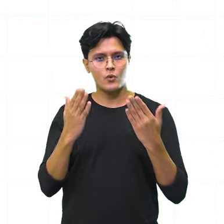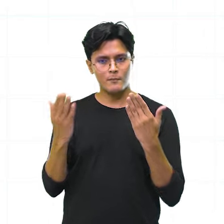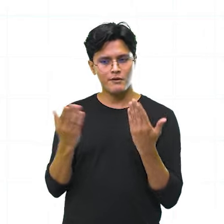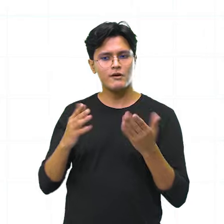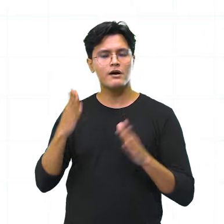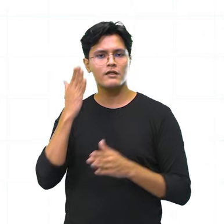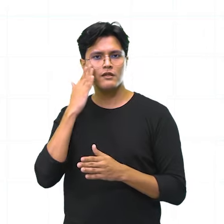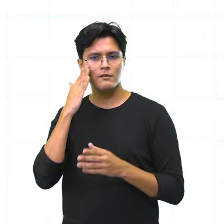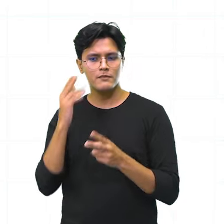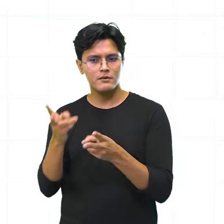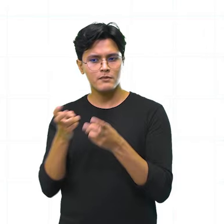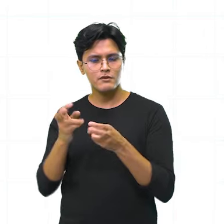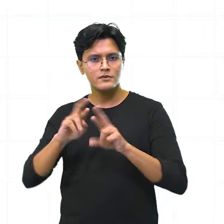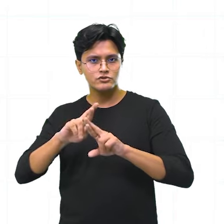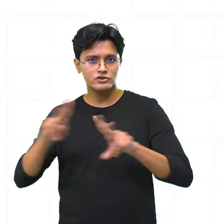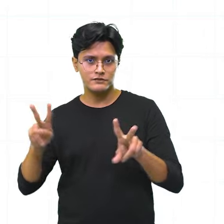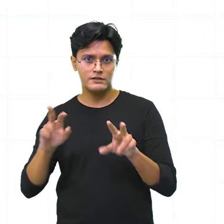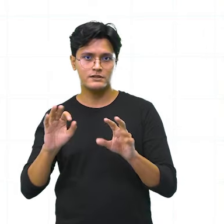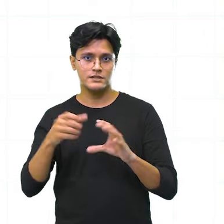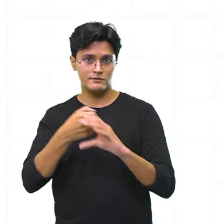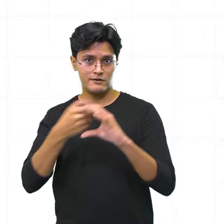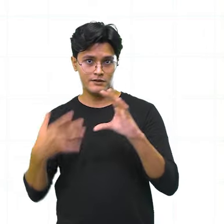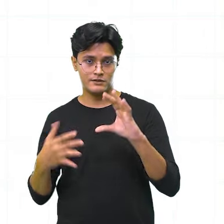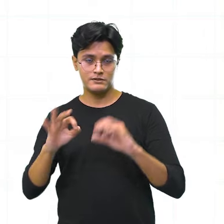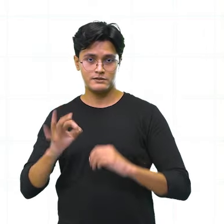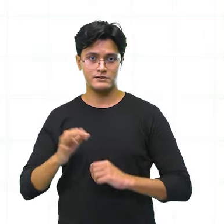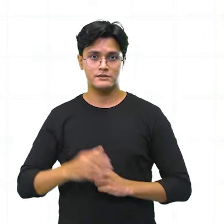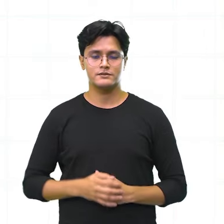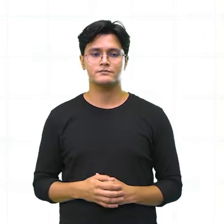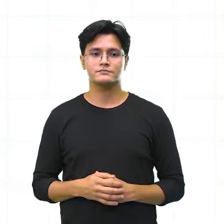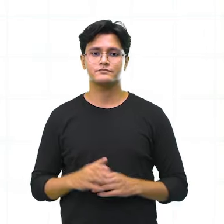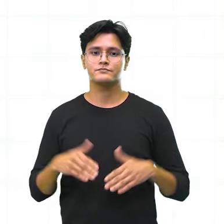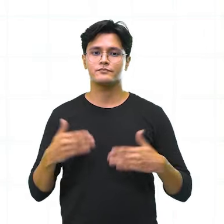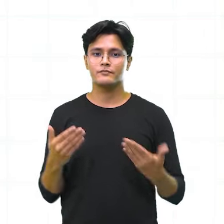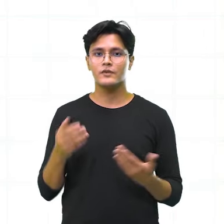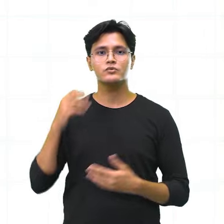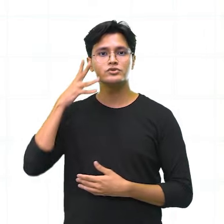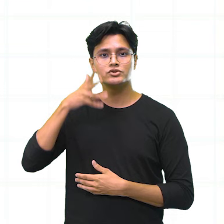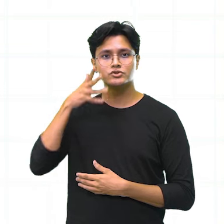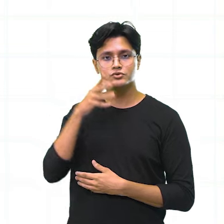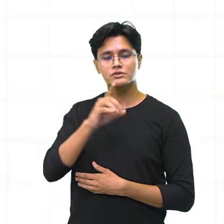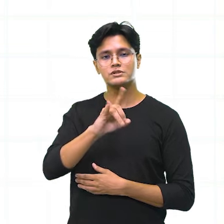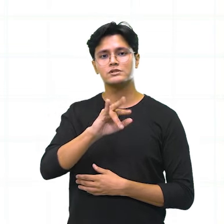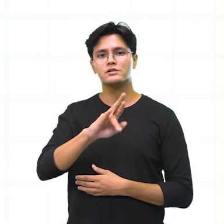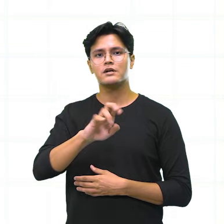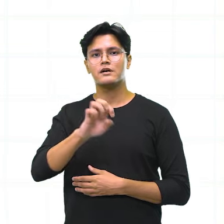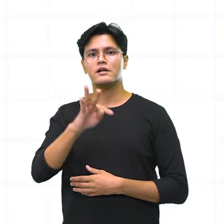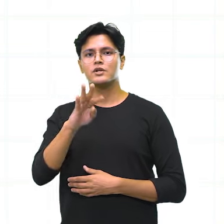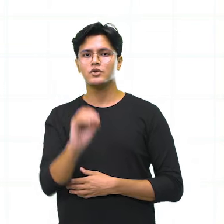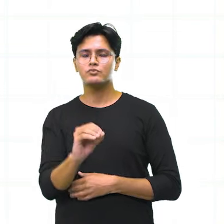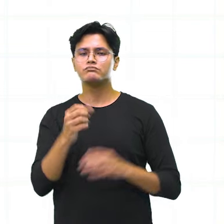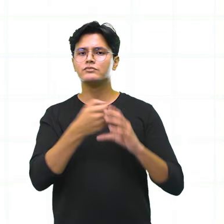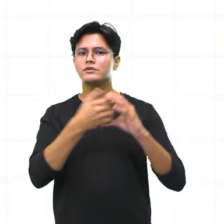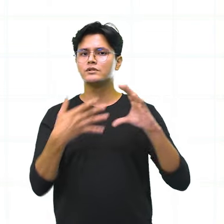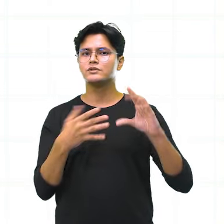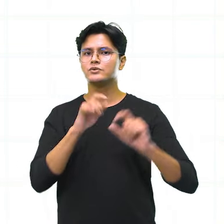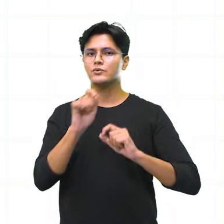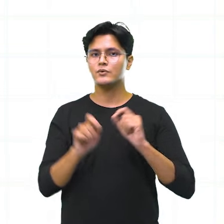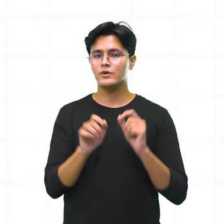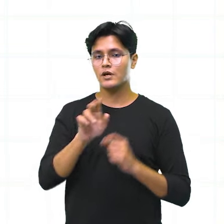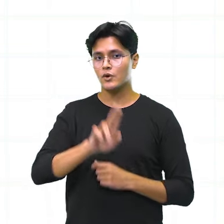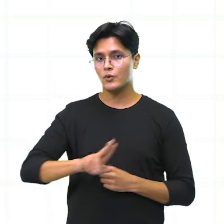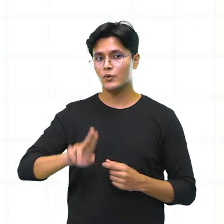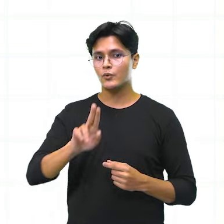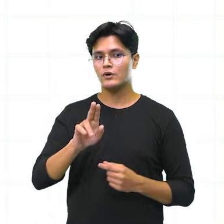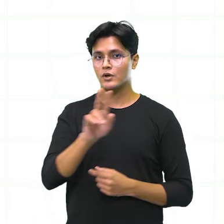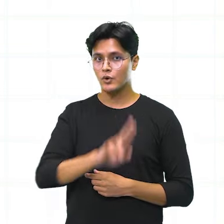que eu utilizo aí o discurso direto? Né, as características, na verdade, do discurso direto. Ele vai utilizar verbos